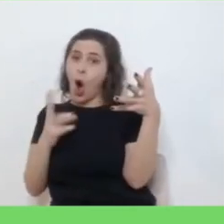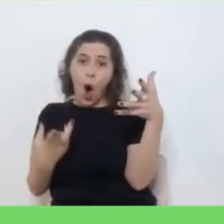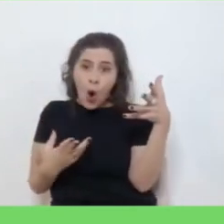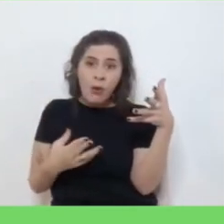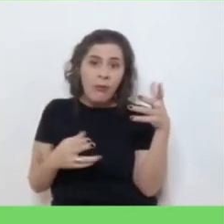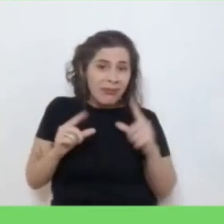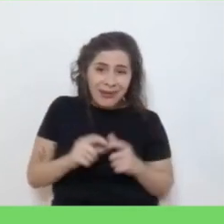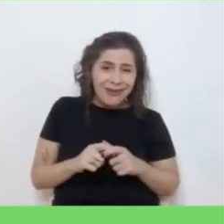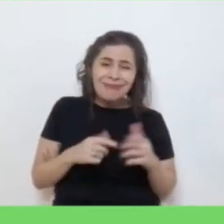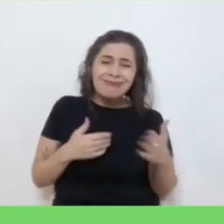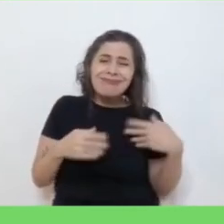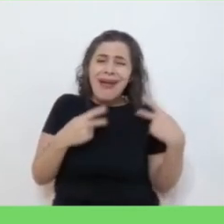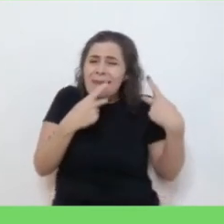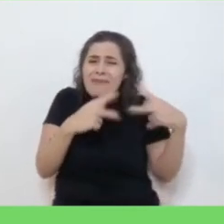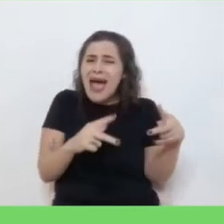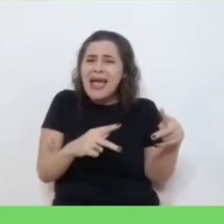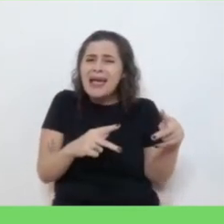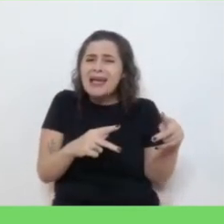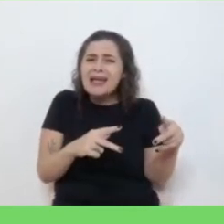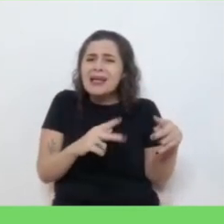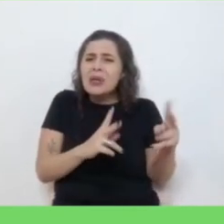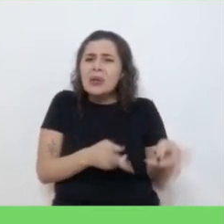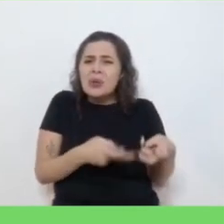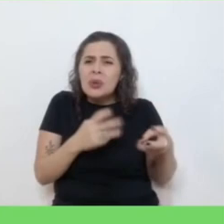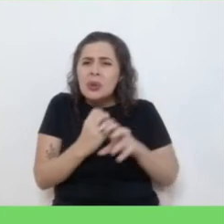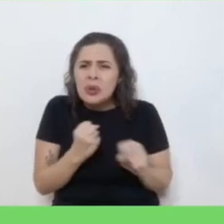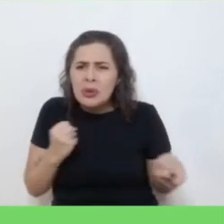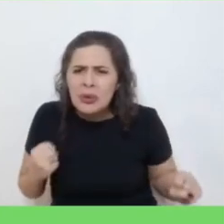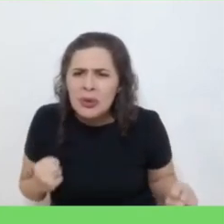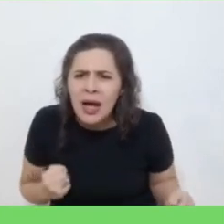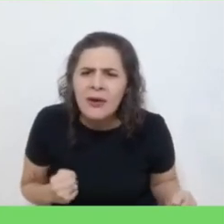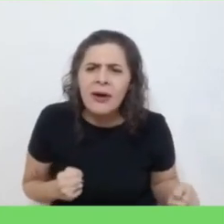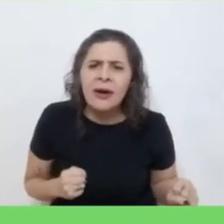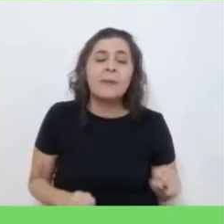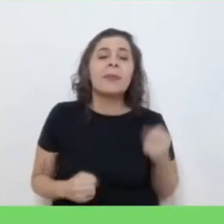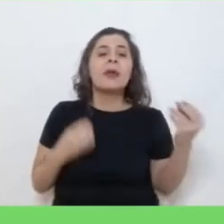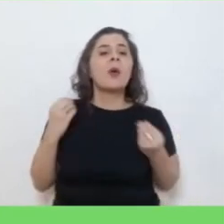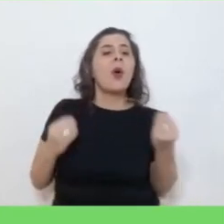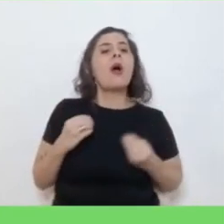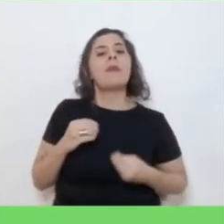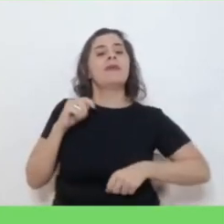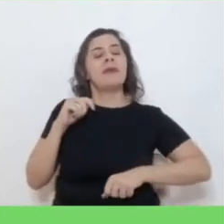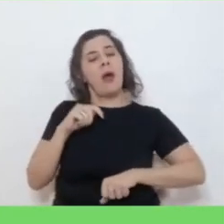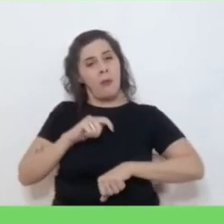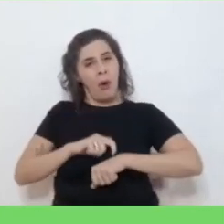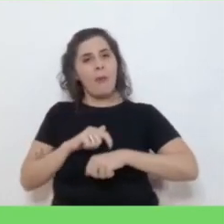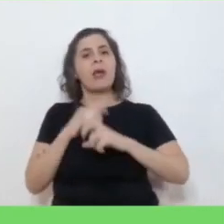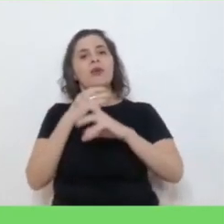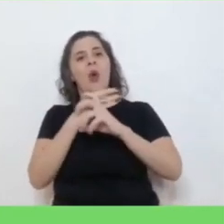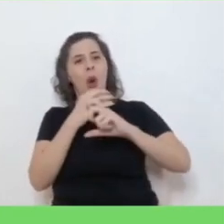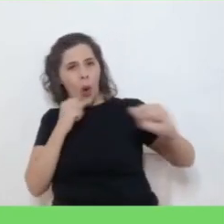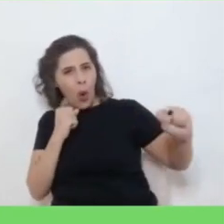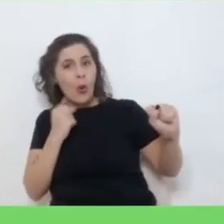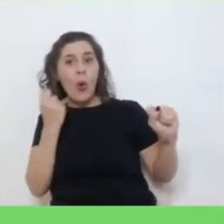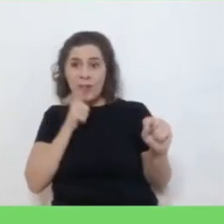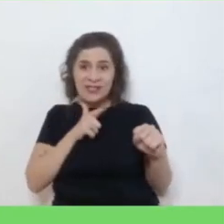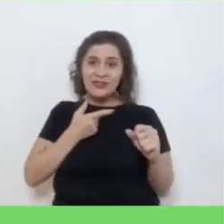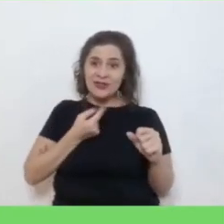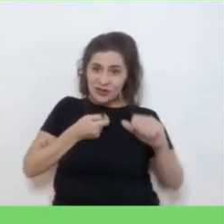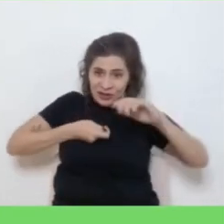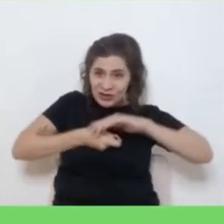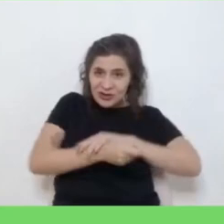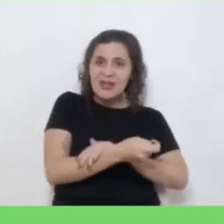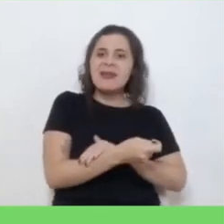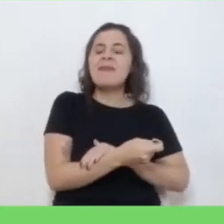lucro. Aquele jogo que vendia, sei lá, X cópias por mês e trazia lucro e era viável para o estúdio pequeno, a hora que vai